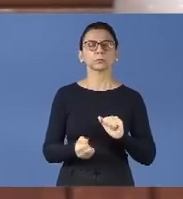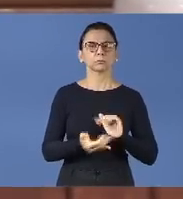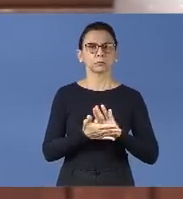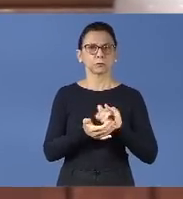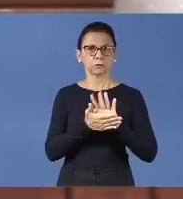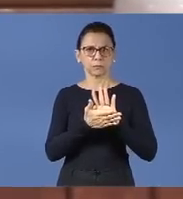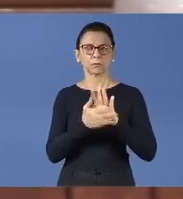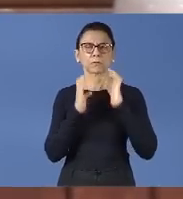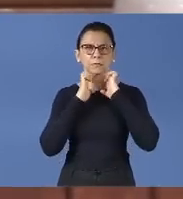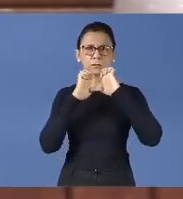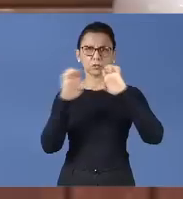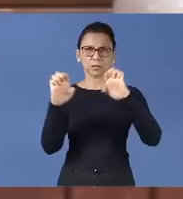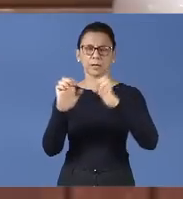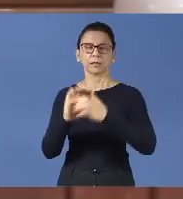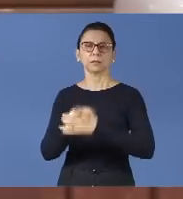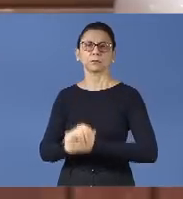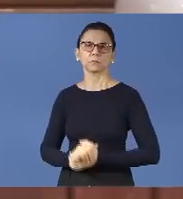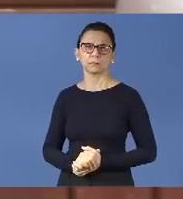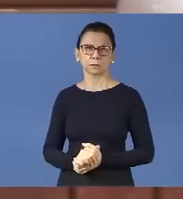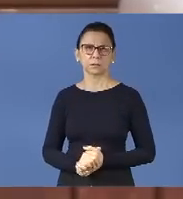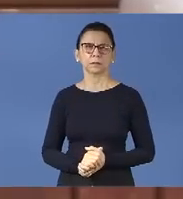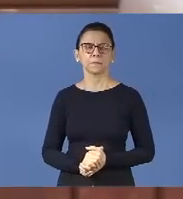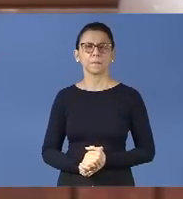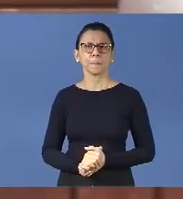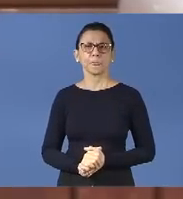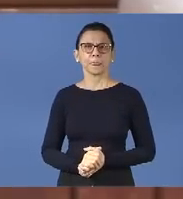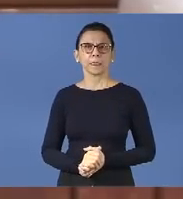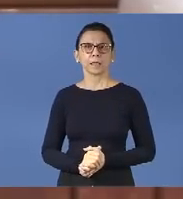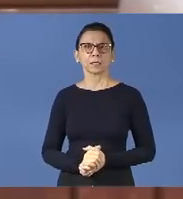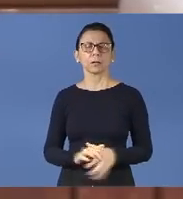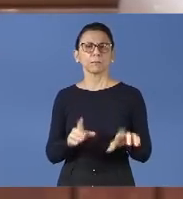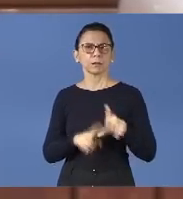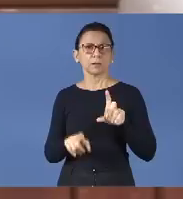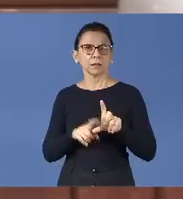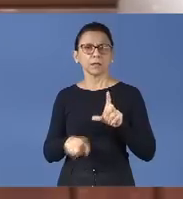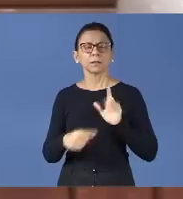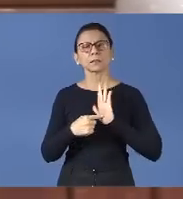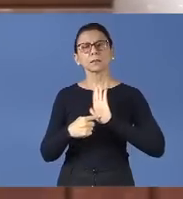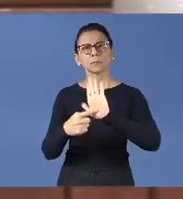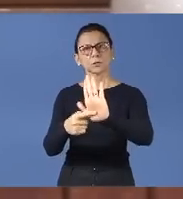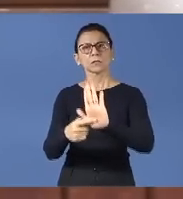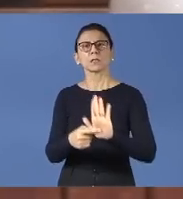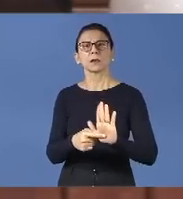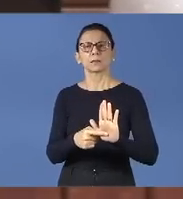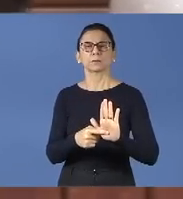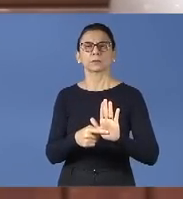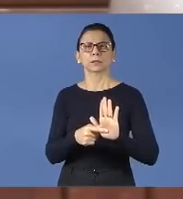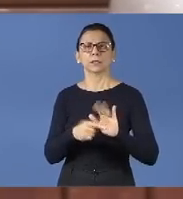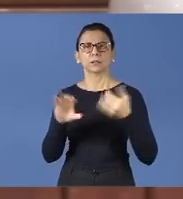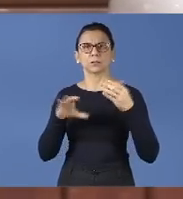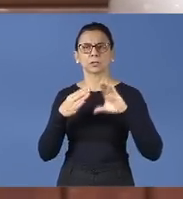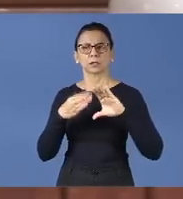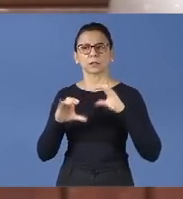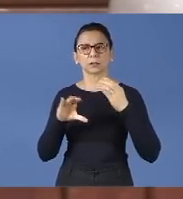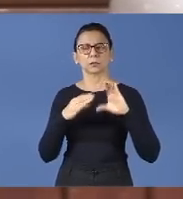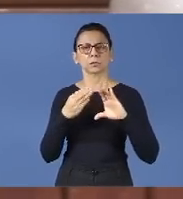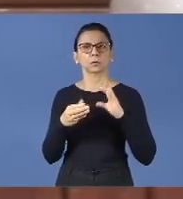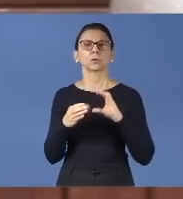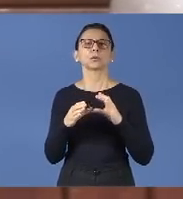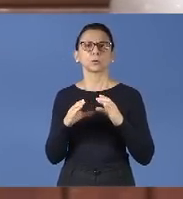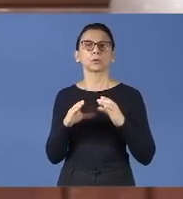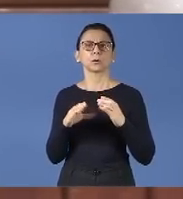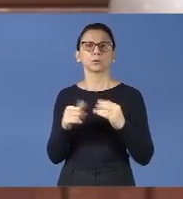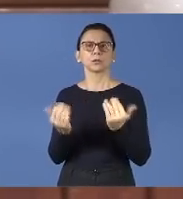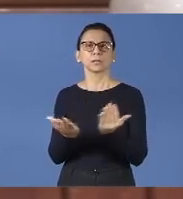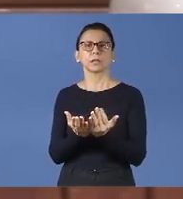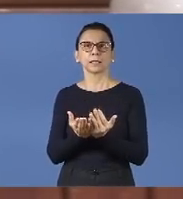que falavam da, dos grandes avivamentos, o cantor cristão. Então, vários, a harpa cristã, são hinos, são